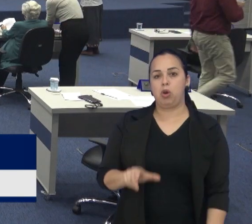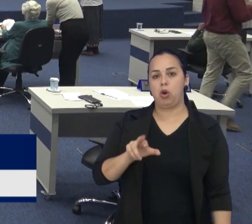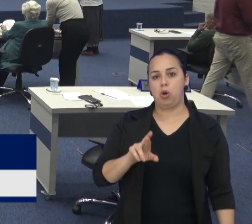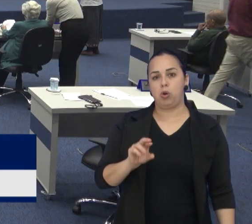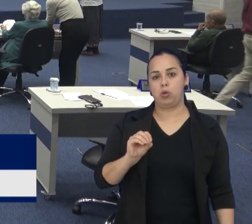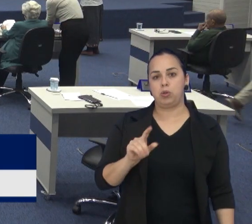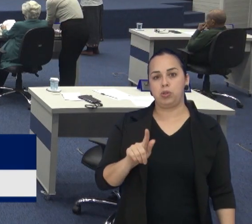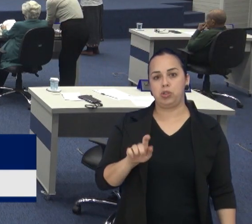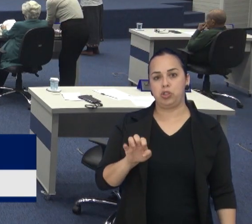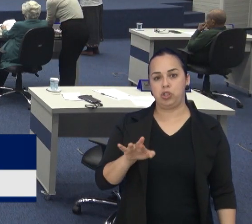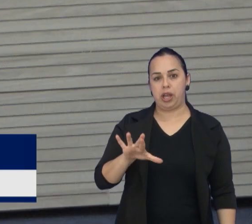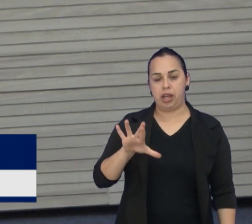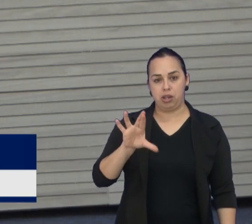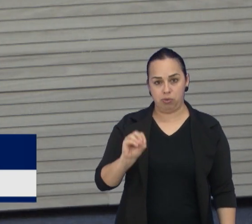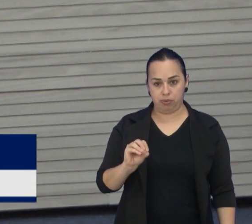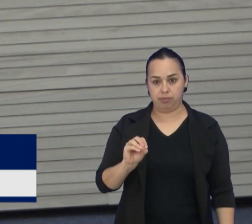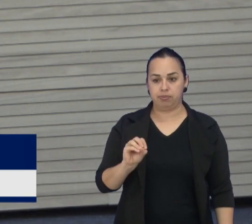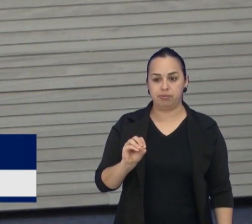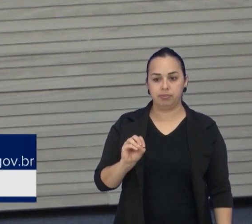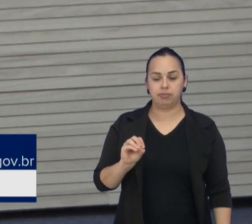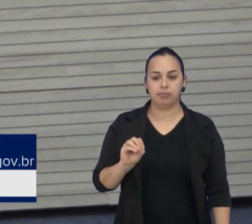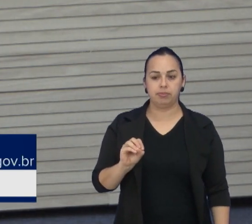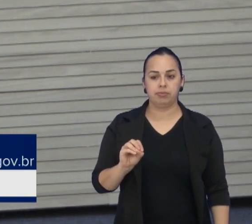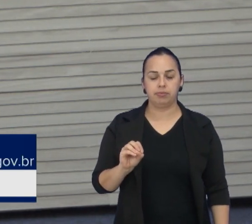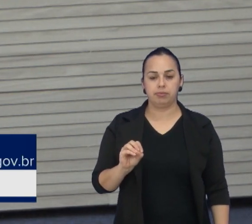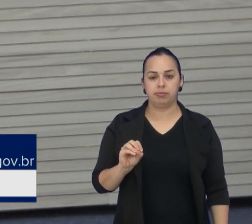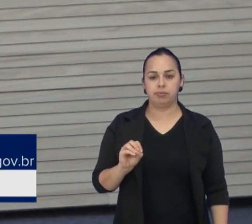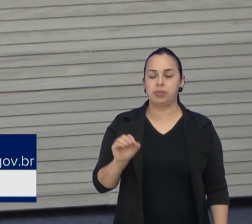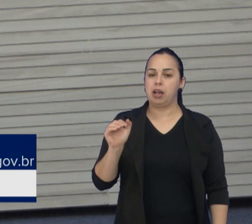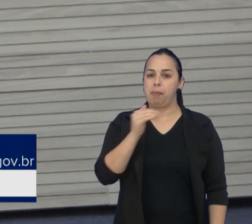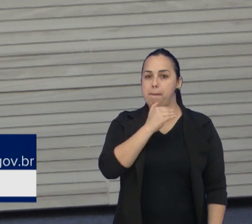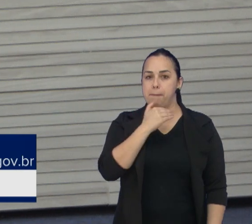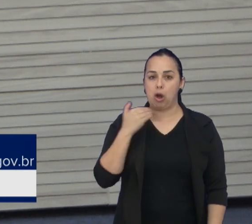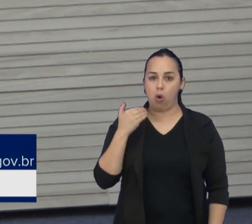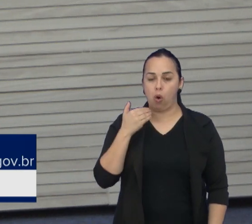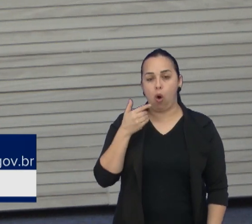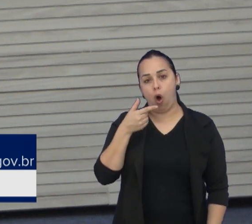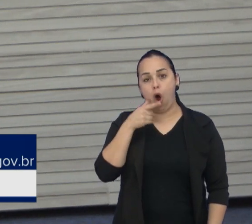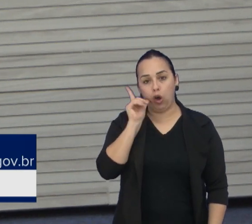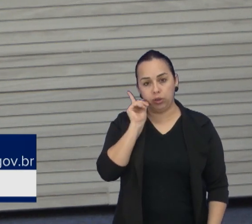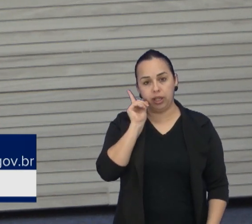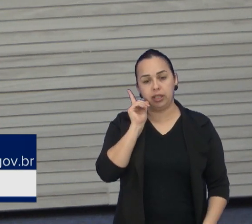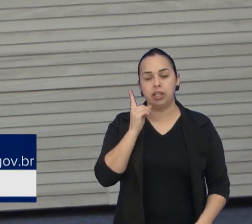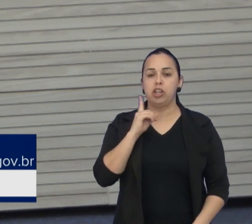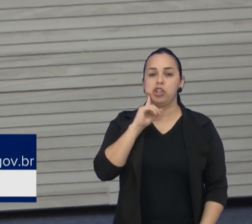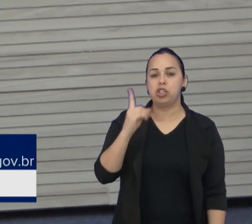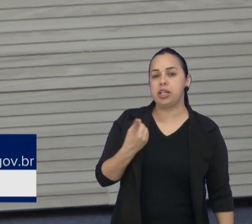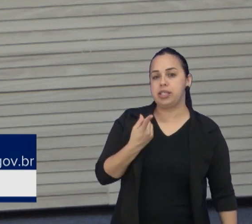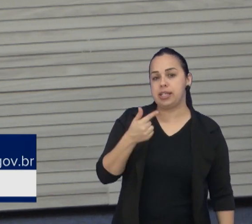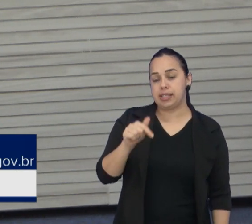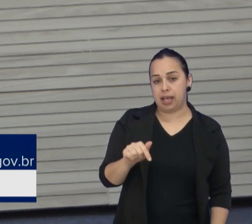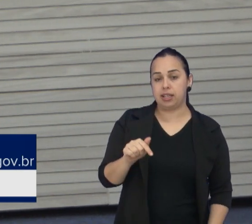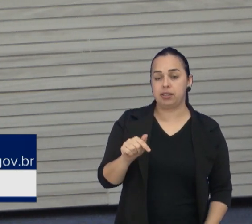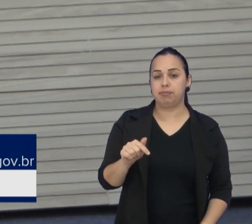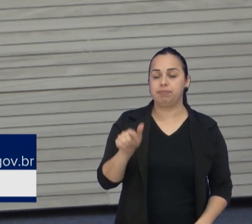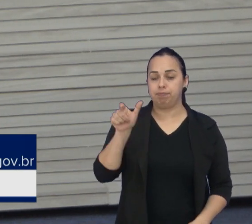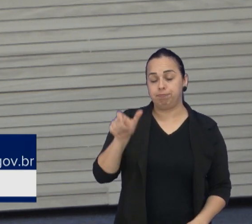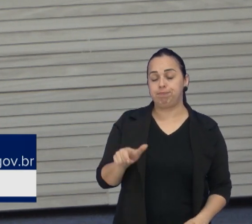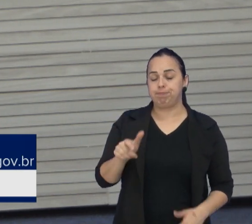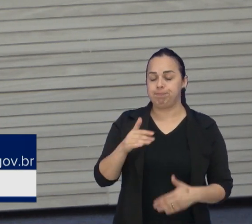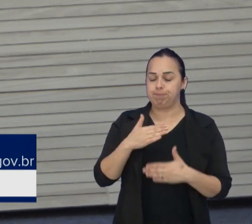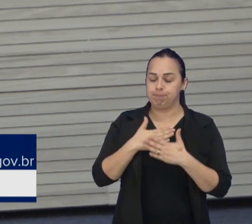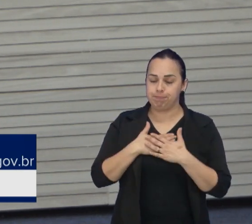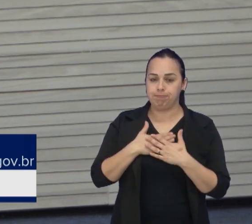Rogério Pezão. Faleceu na tarde de ontem, dia 17, o senhor